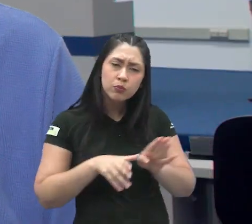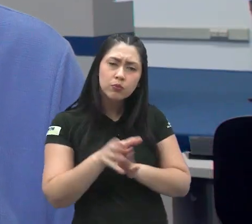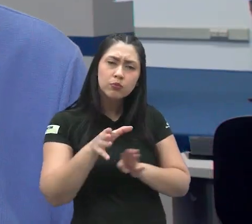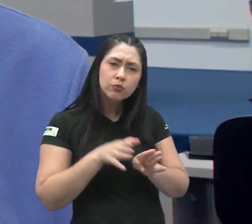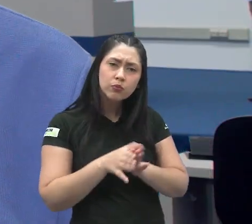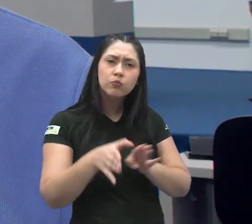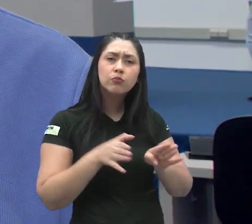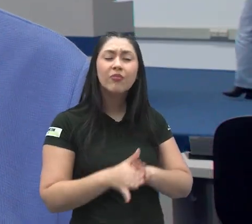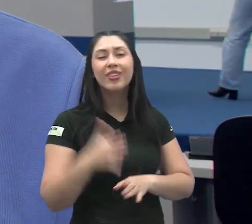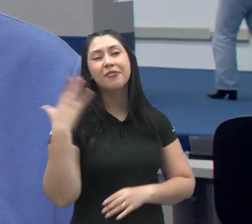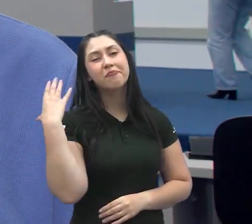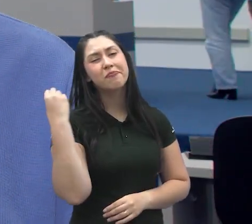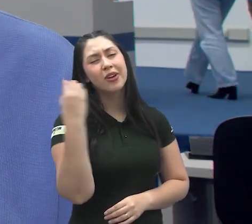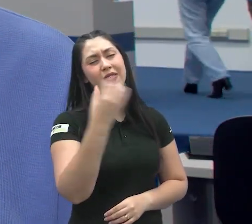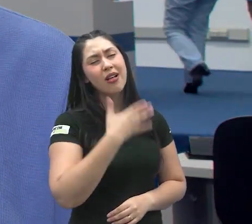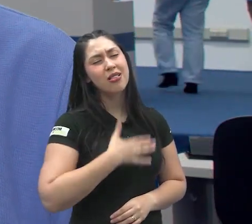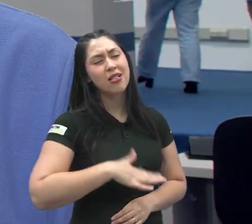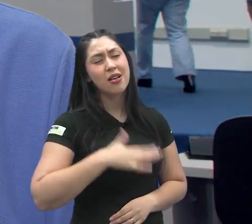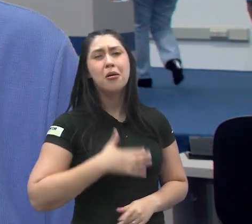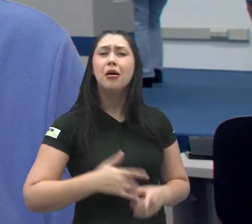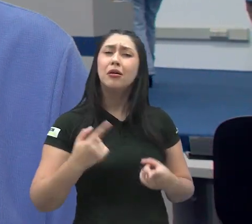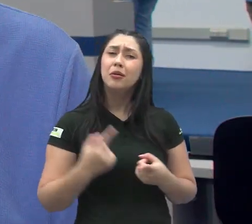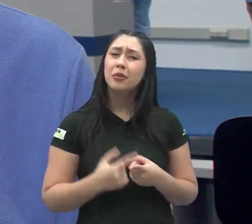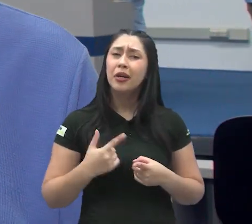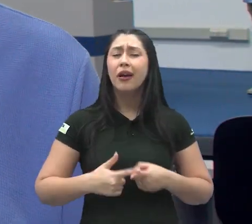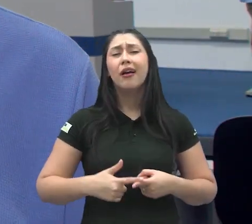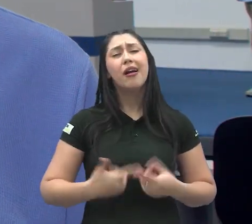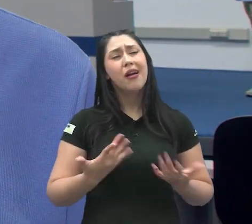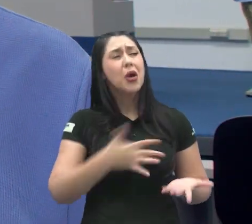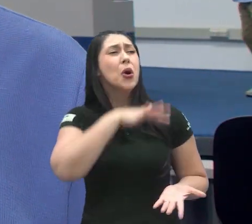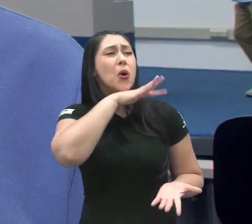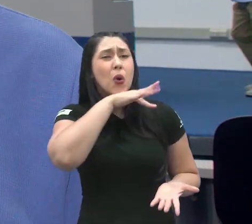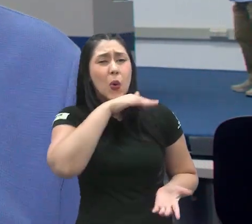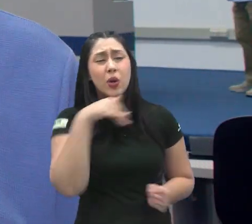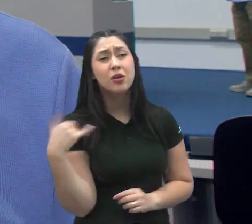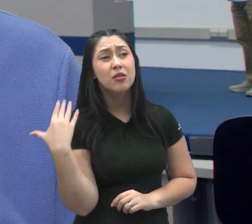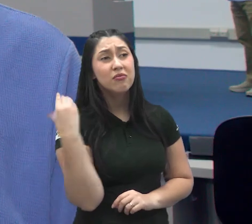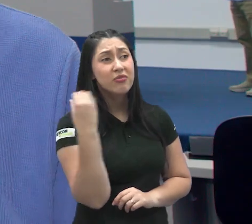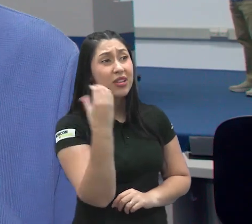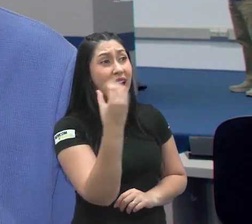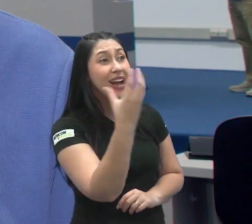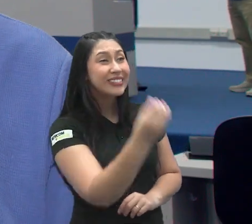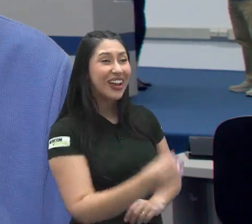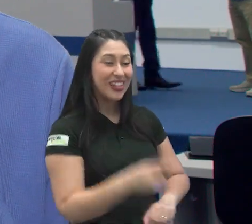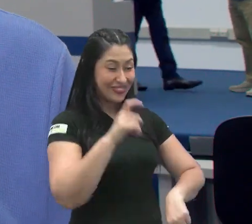e orientação para que as pessoas possam viajar com tranquilidade. Porque é tão difícil e ruim quando você